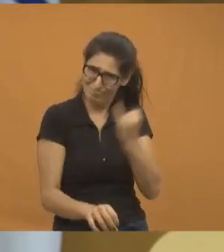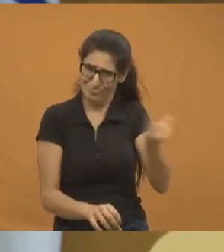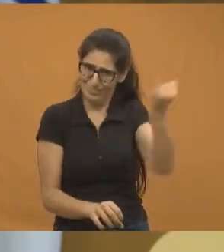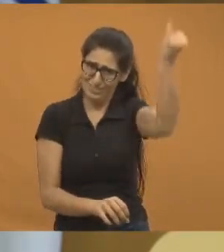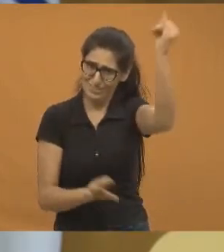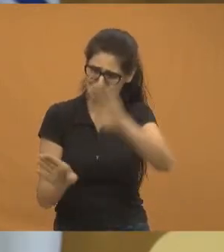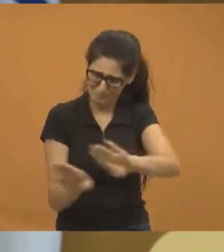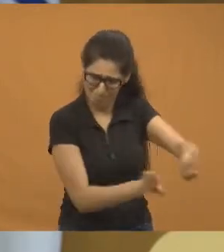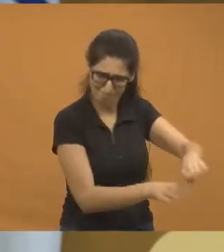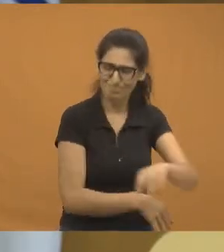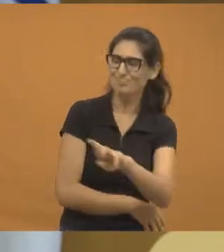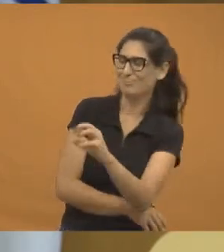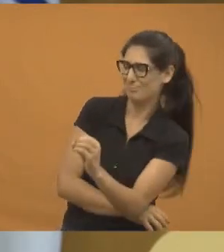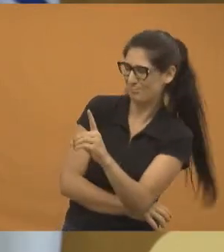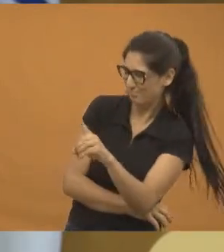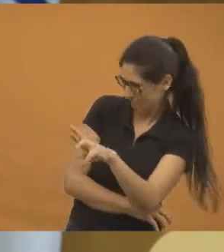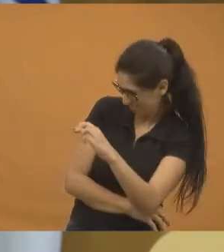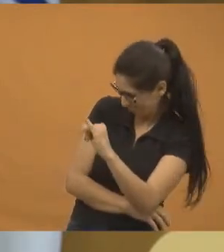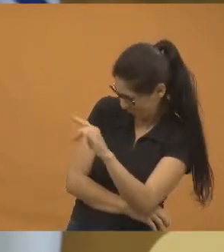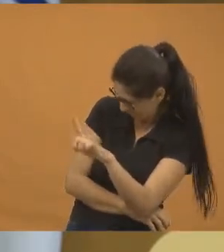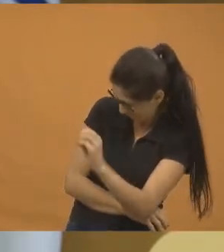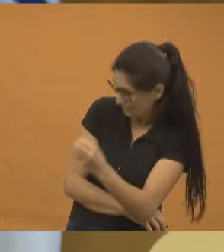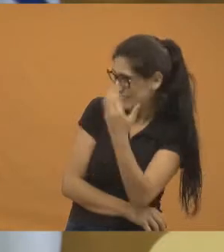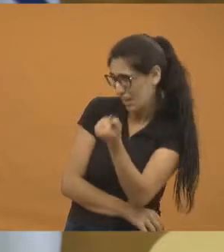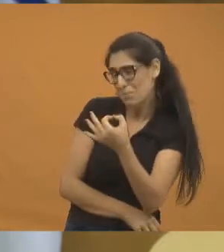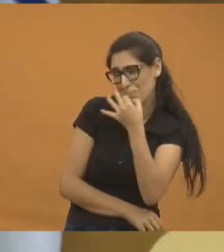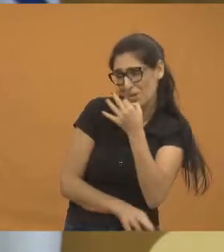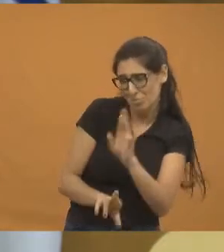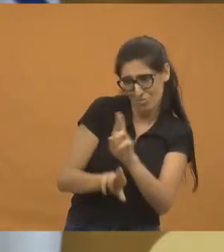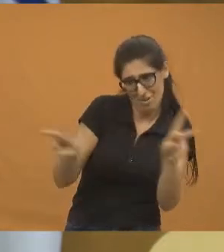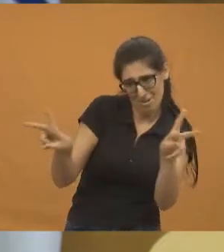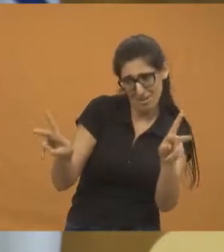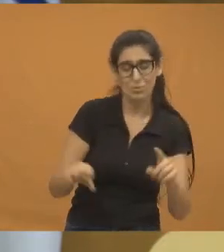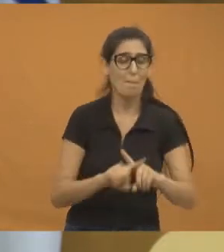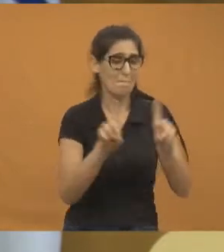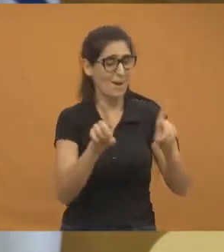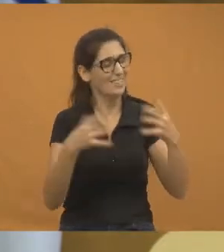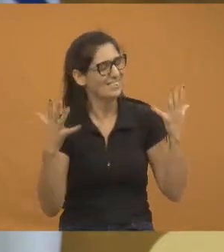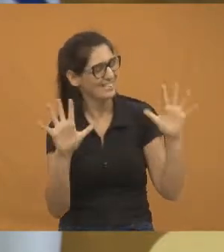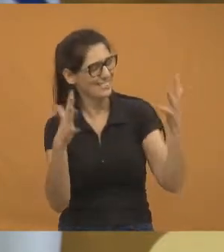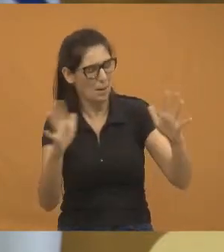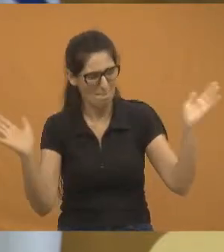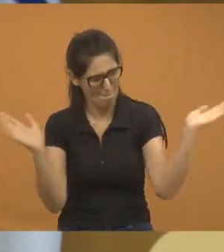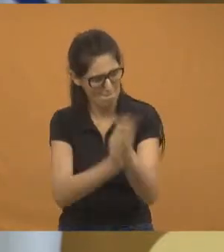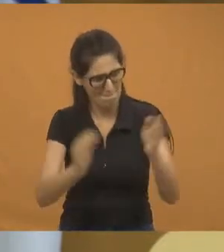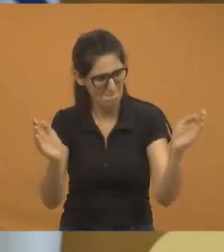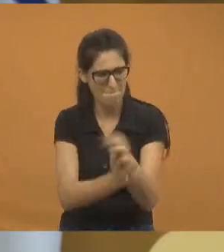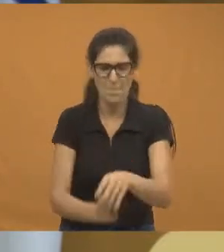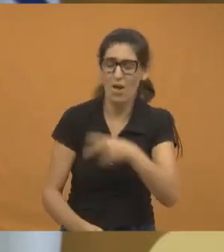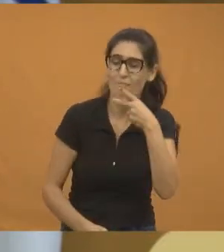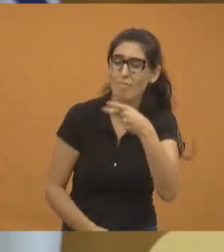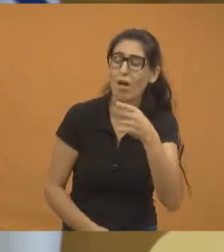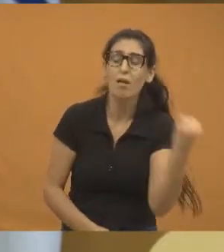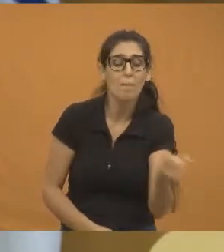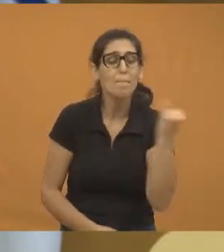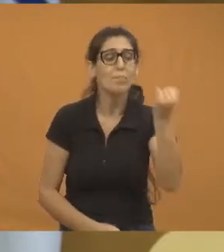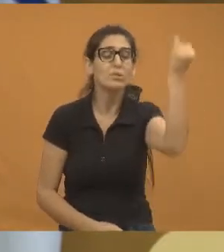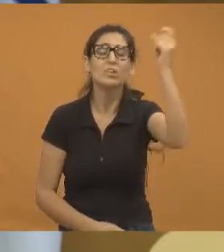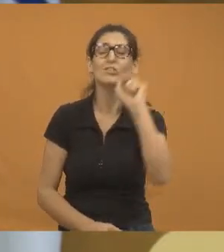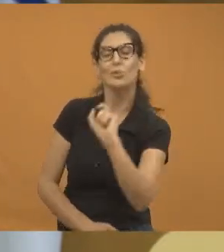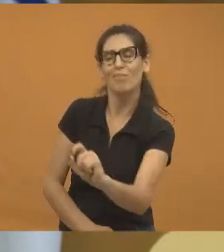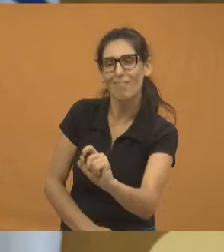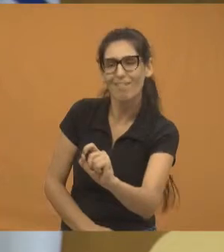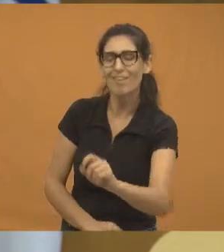discordâncias hoje eu quero parabenizá lo aqui a falar ele é muito importante as pessoas saberem que